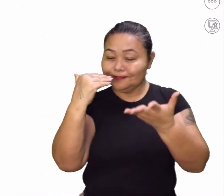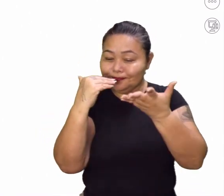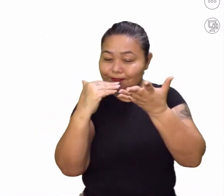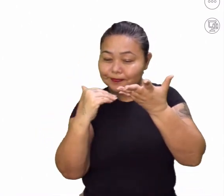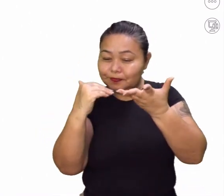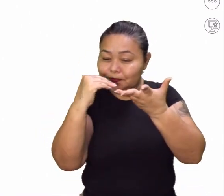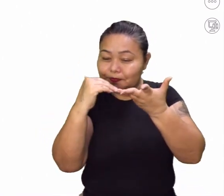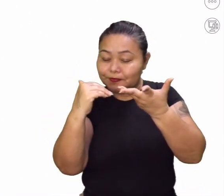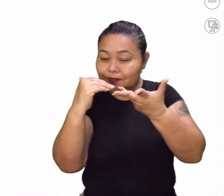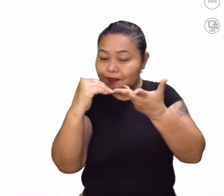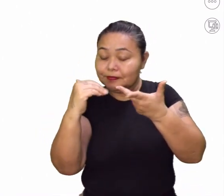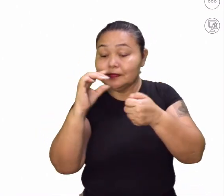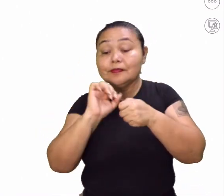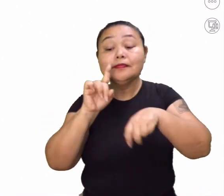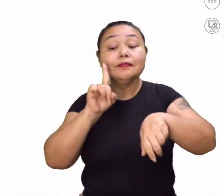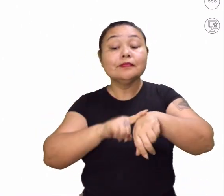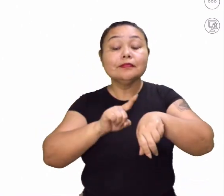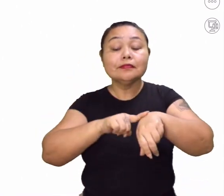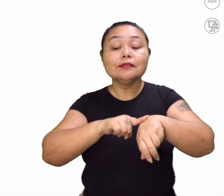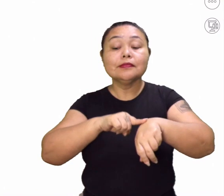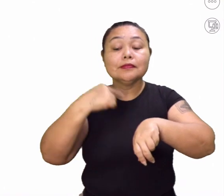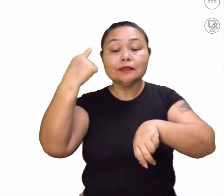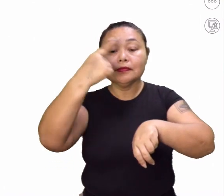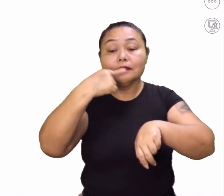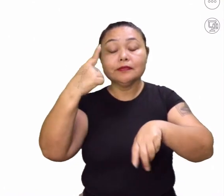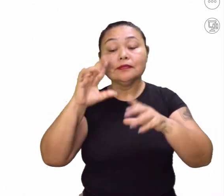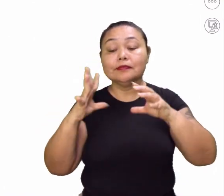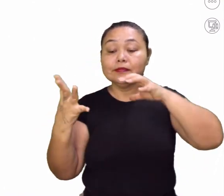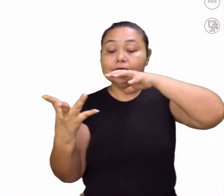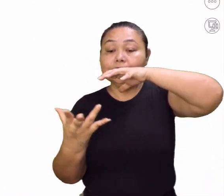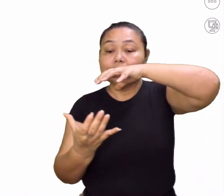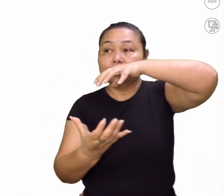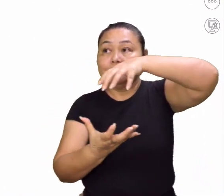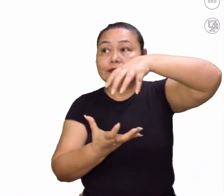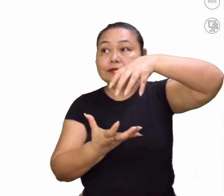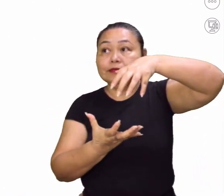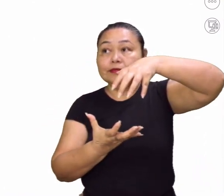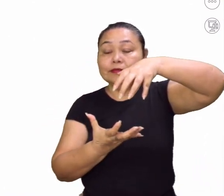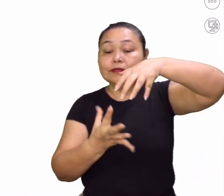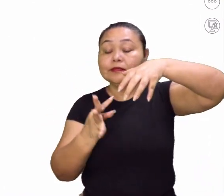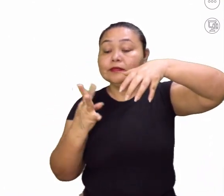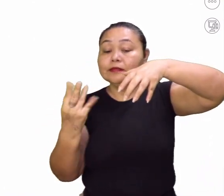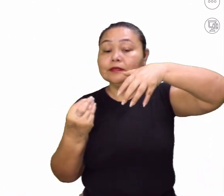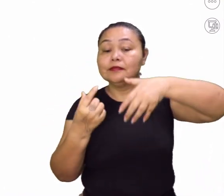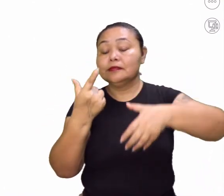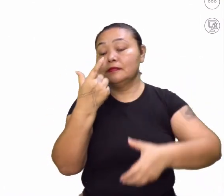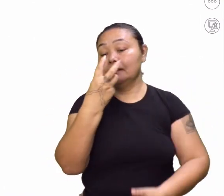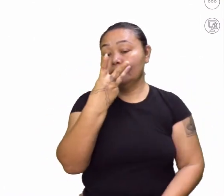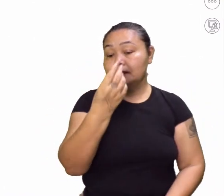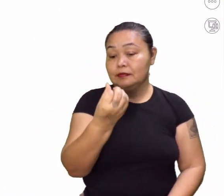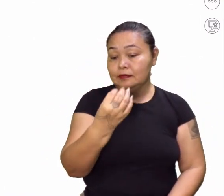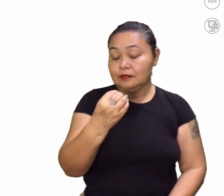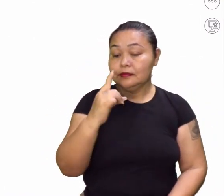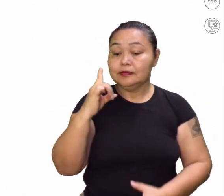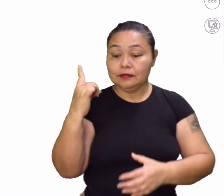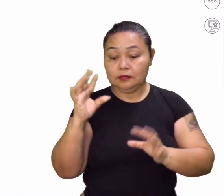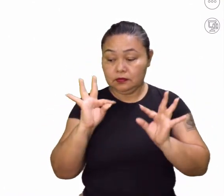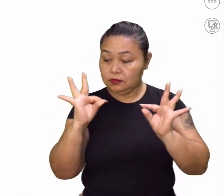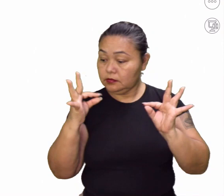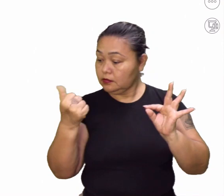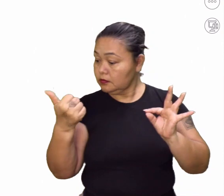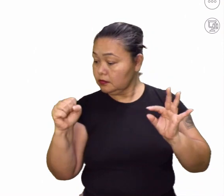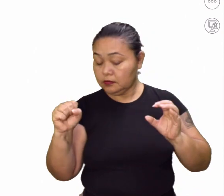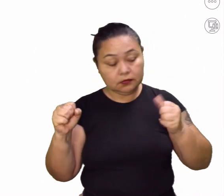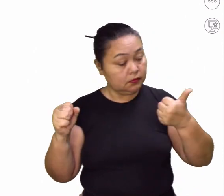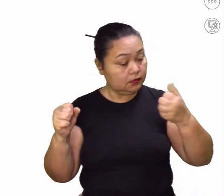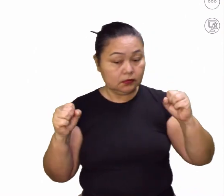fala de fuso horário, o que acontece? A circunferência terrestre tem o total de 360 graus. E